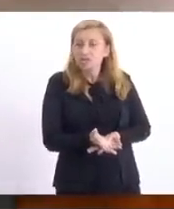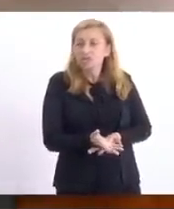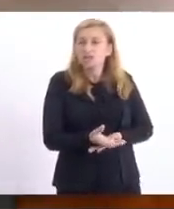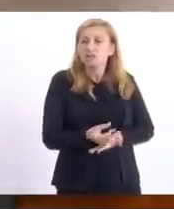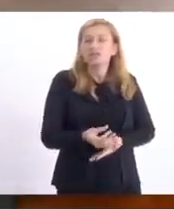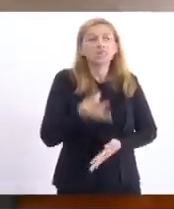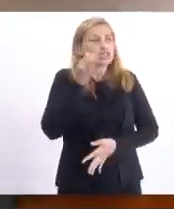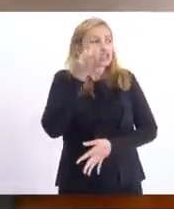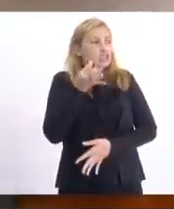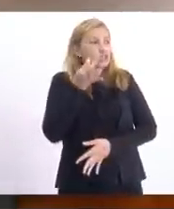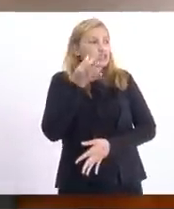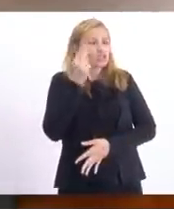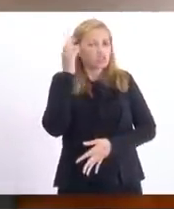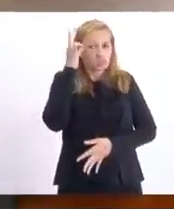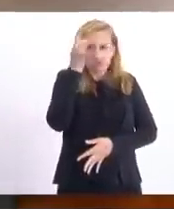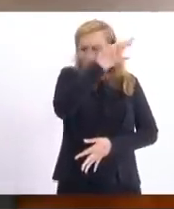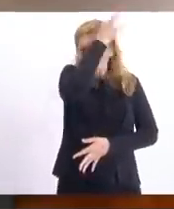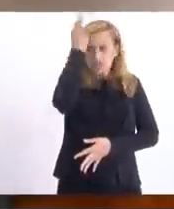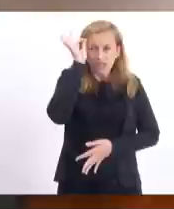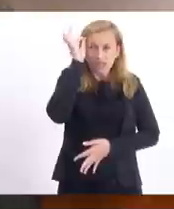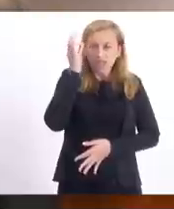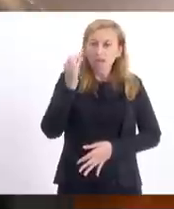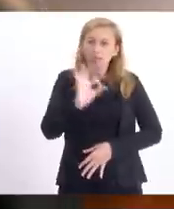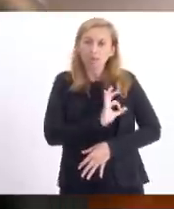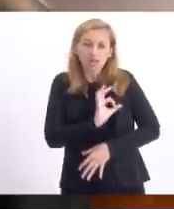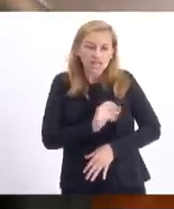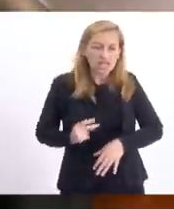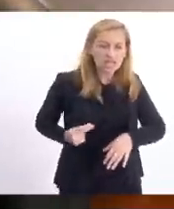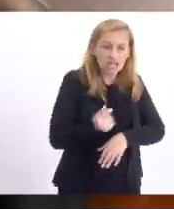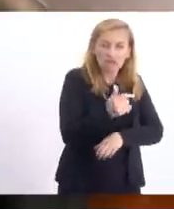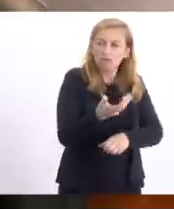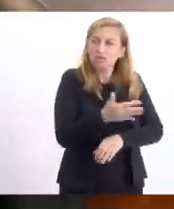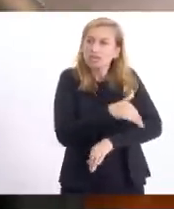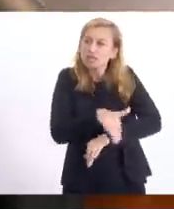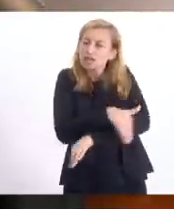polícia, presidente, saiu realmente das ruas. Imagine se fosse o Rio de Janeiro.